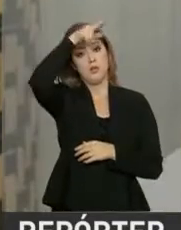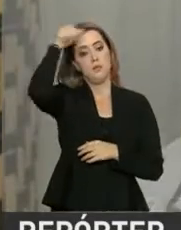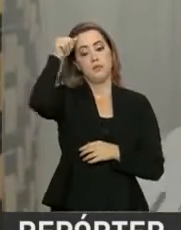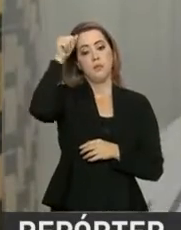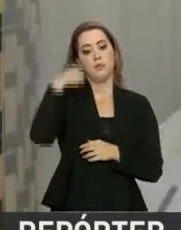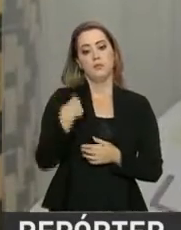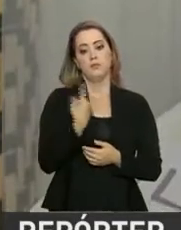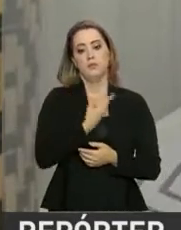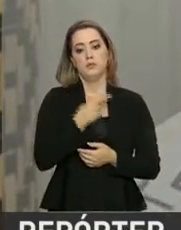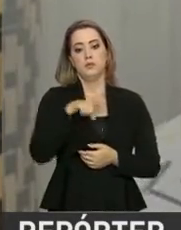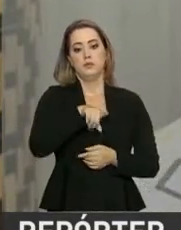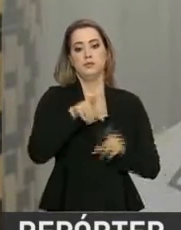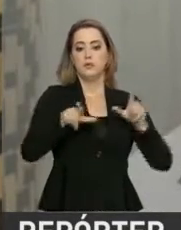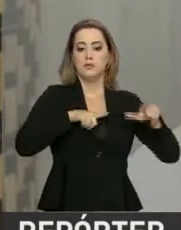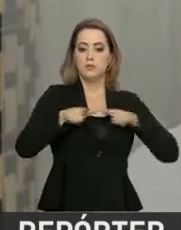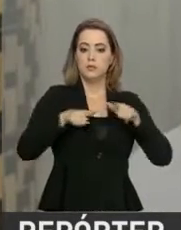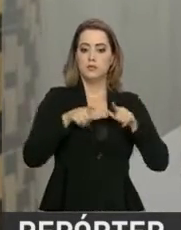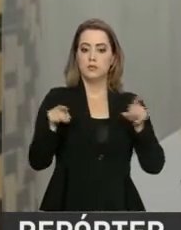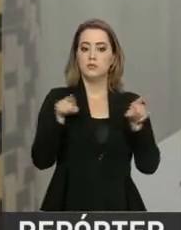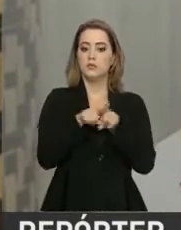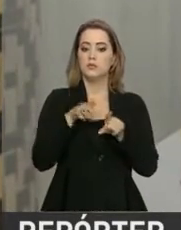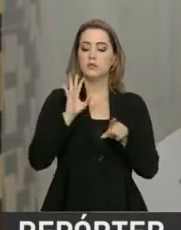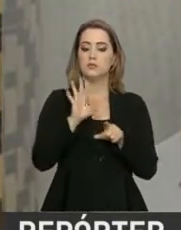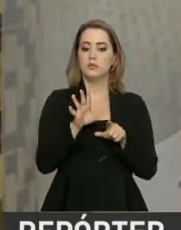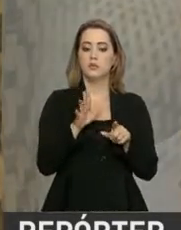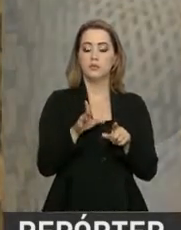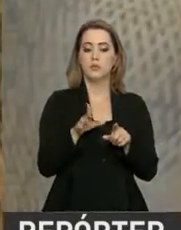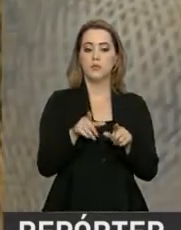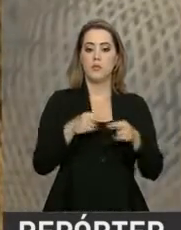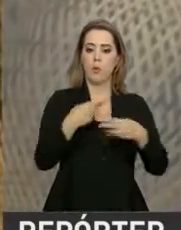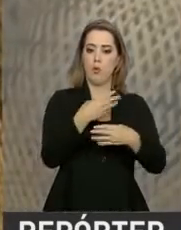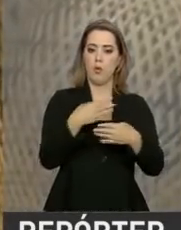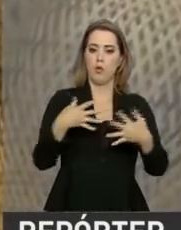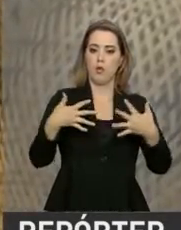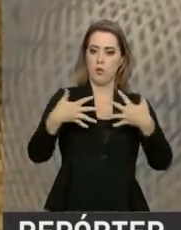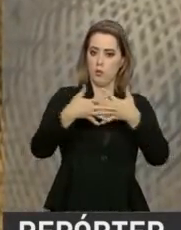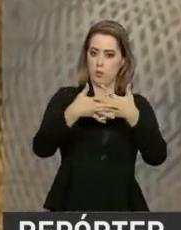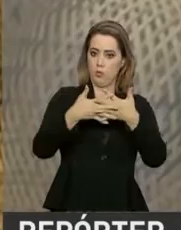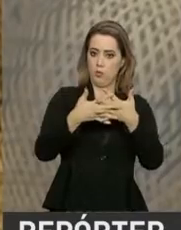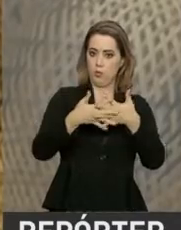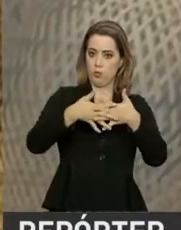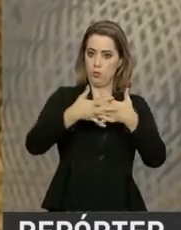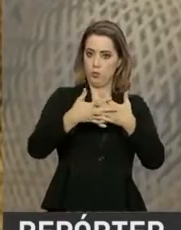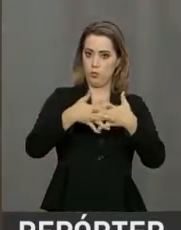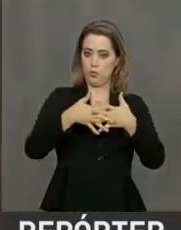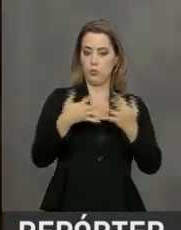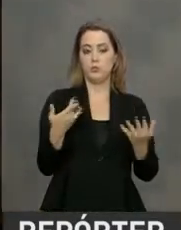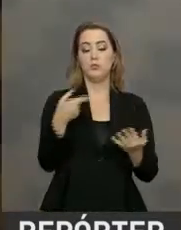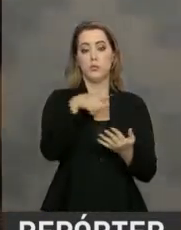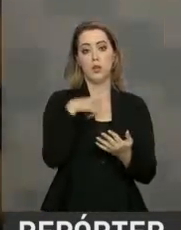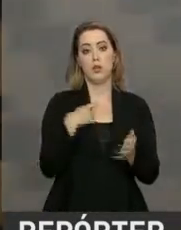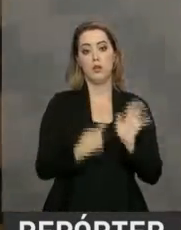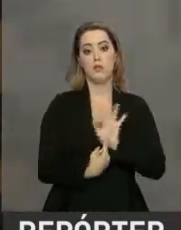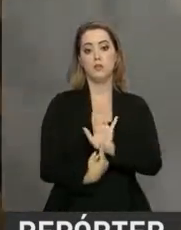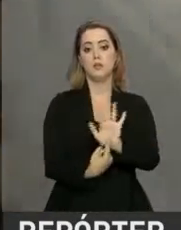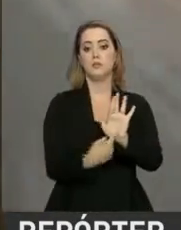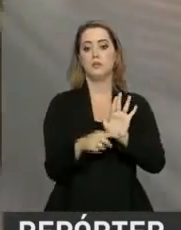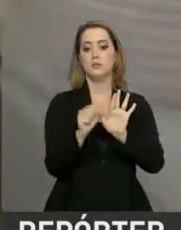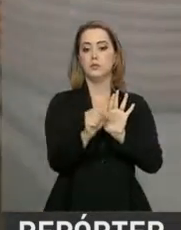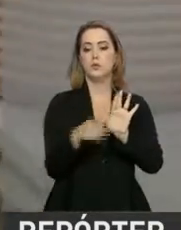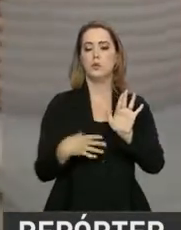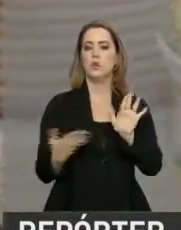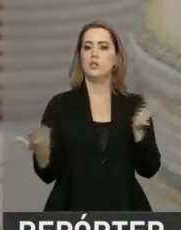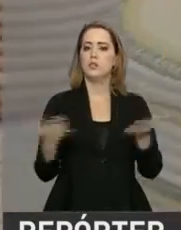trabalhamos com as peças fibra de arumã. Neste momento está aparecendo, surgindo muito